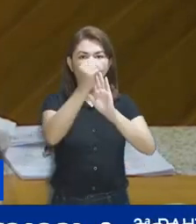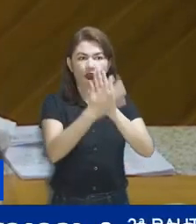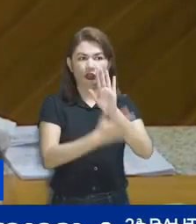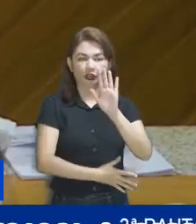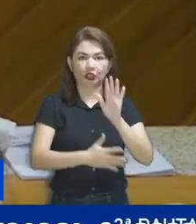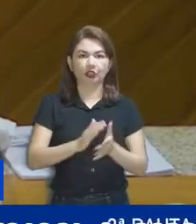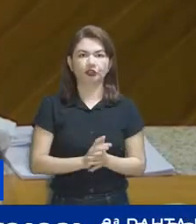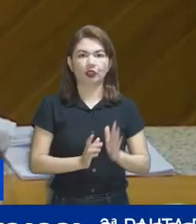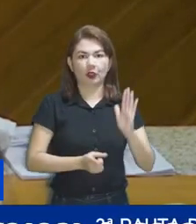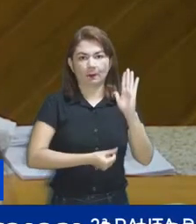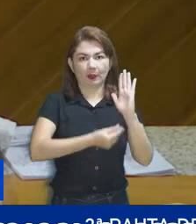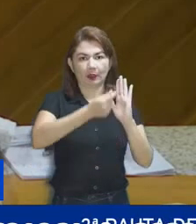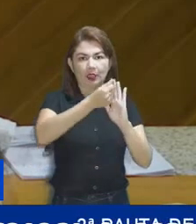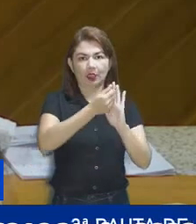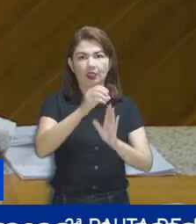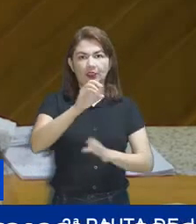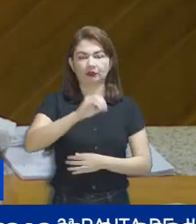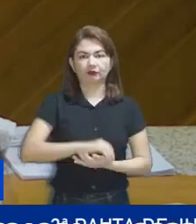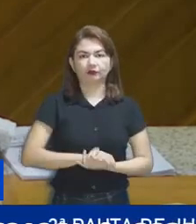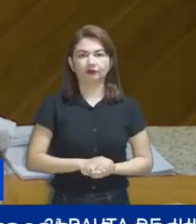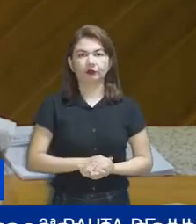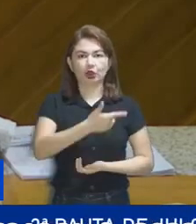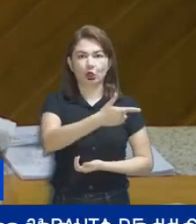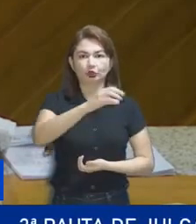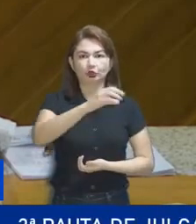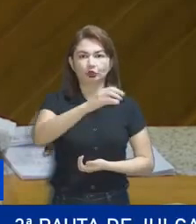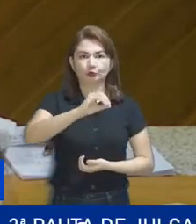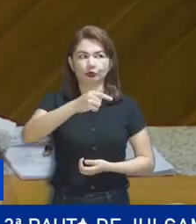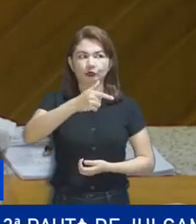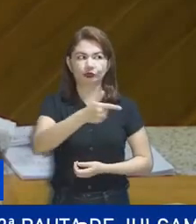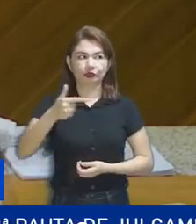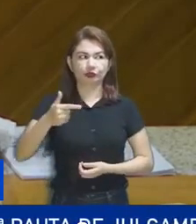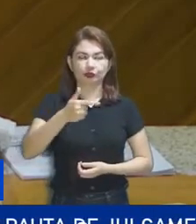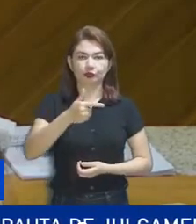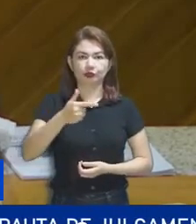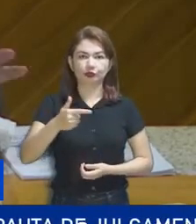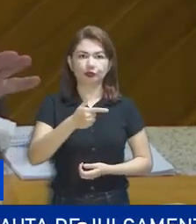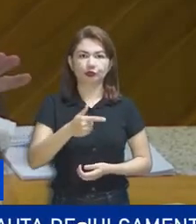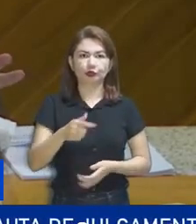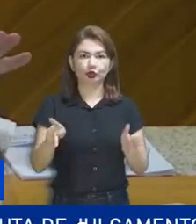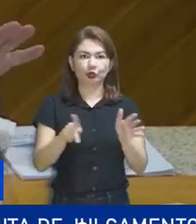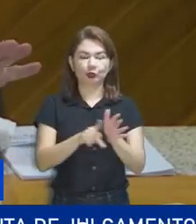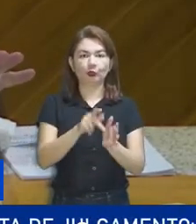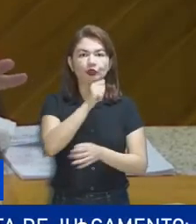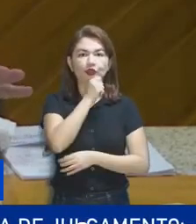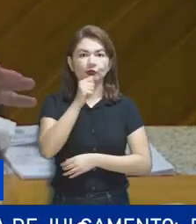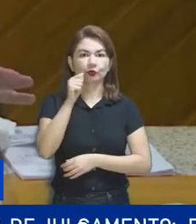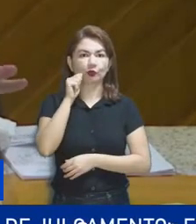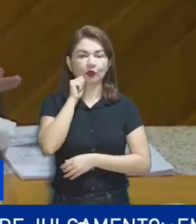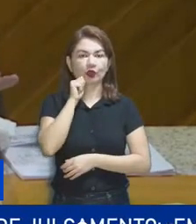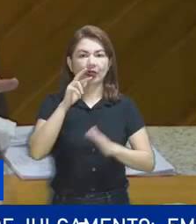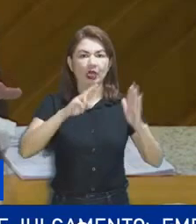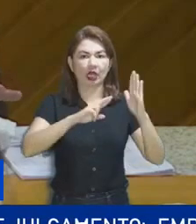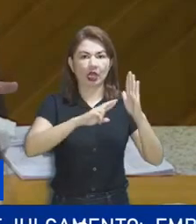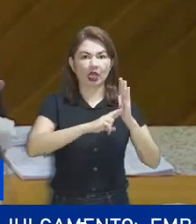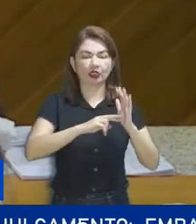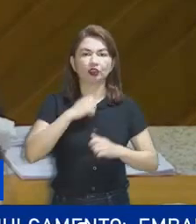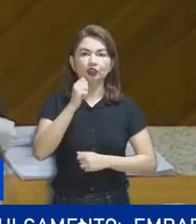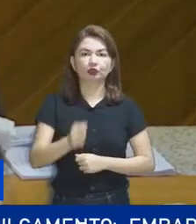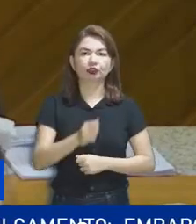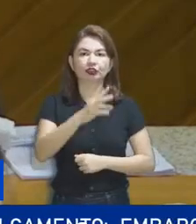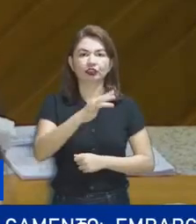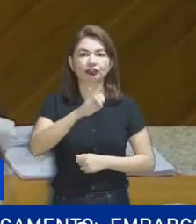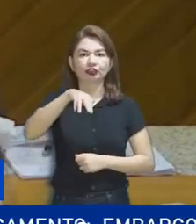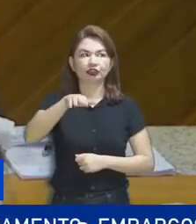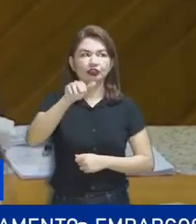de contas 060-1061 de 2022, origem Macapá, relatora juíza Tina Souza, o